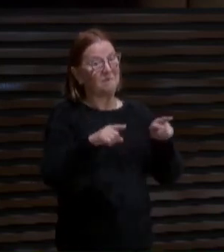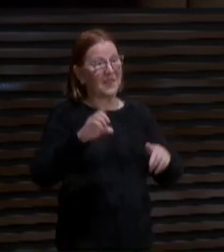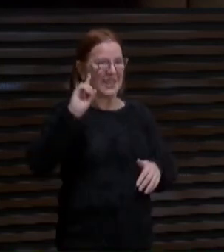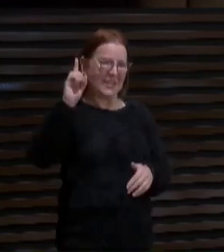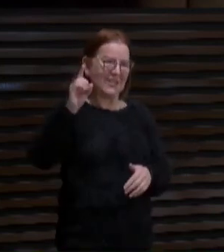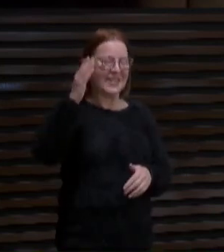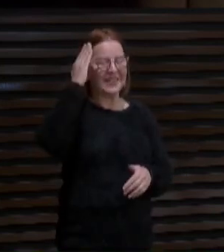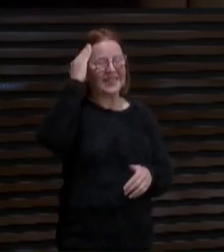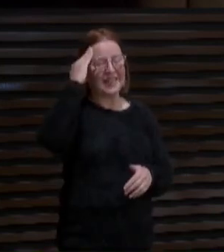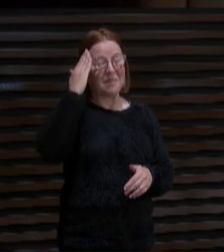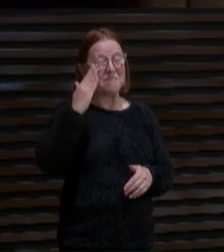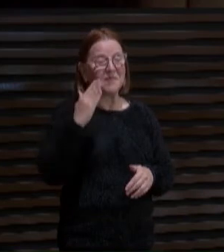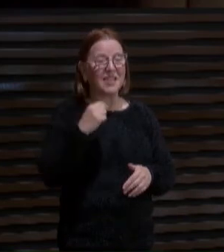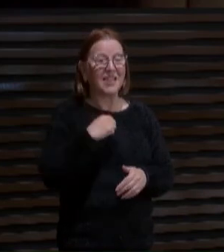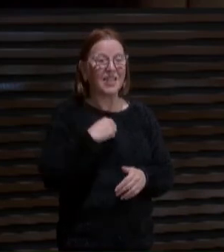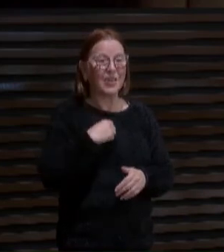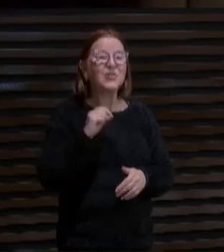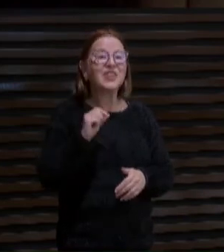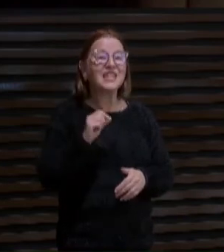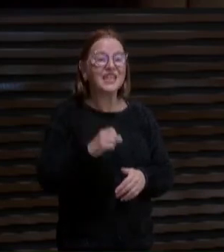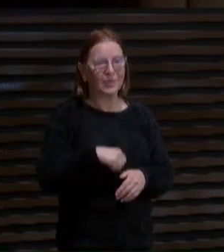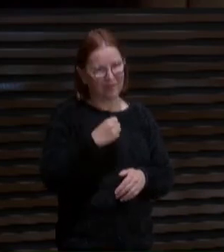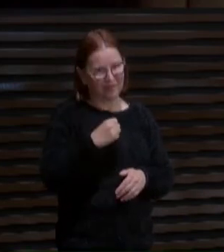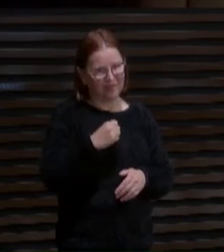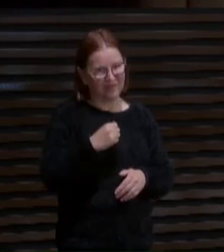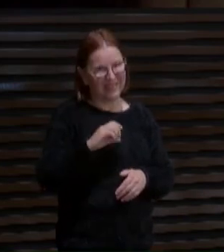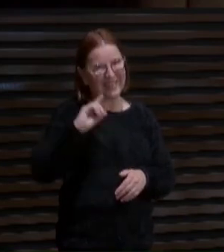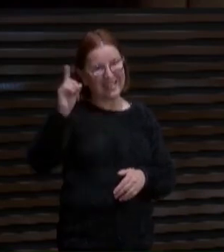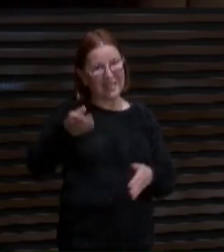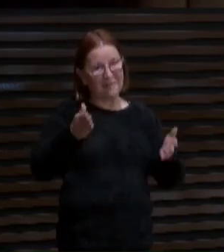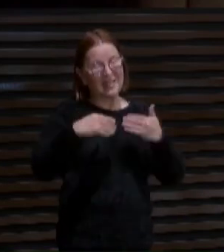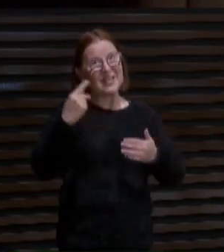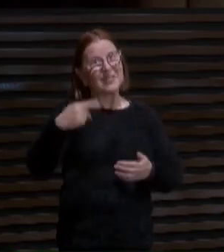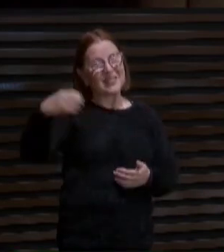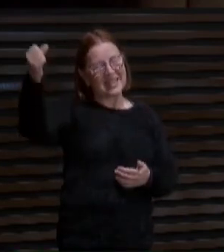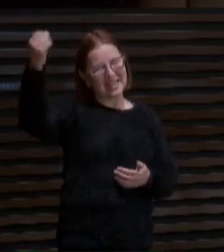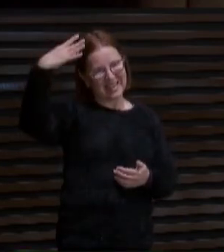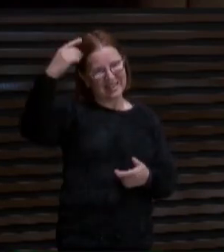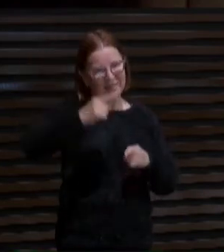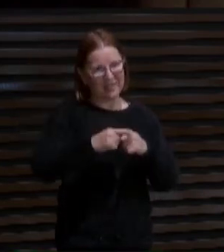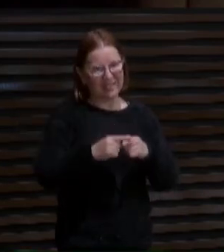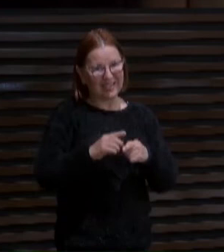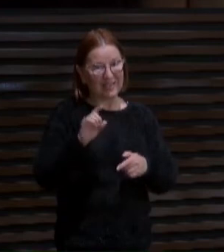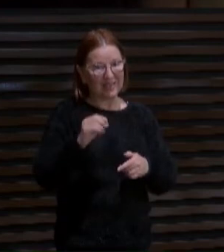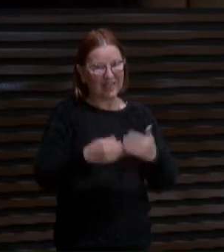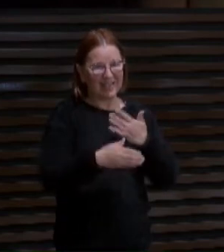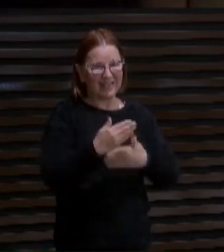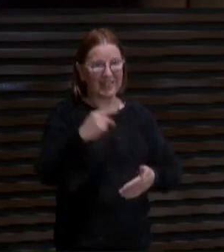quem eu realmente sou ele de fato me dá da sua graça porque é só pela graça dele viu